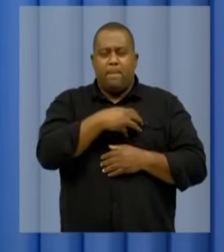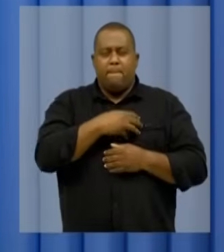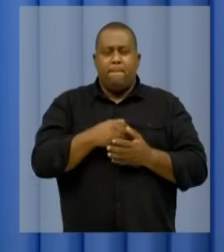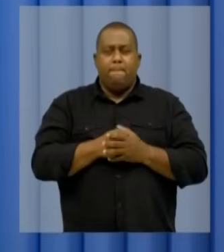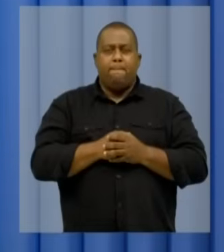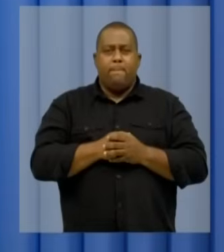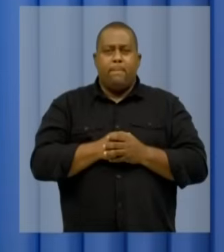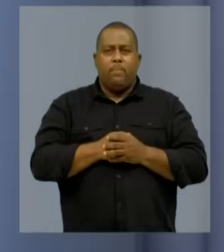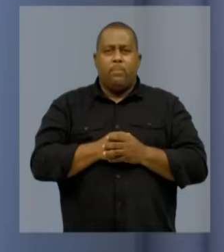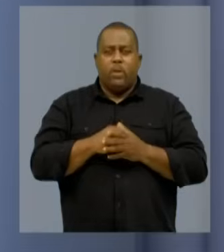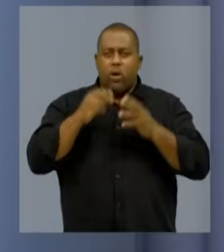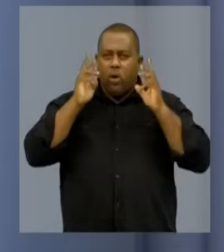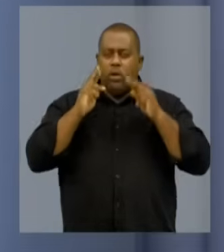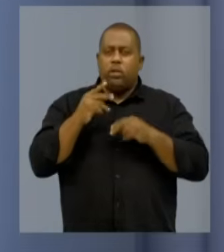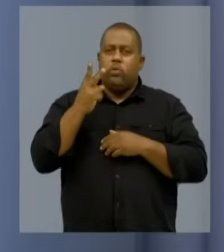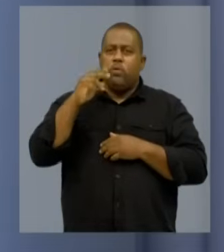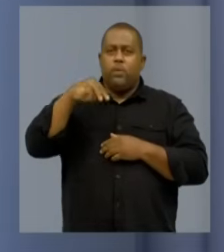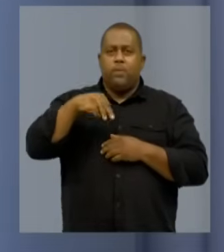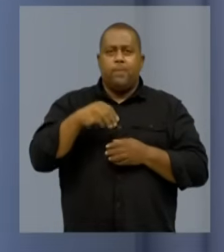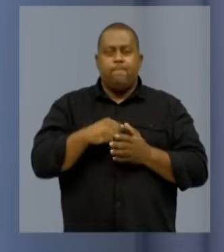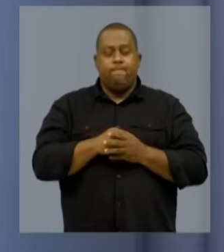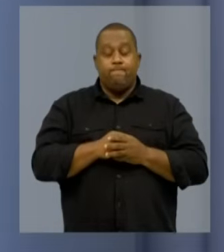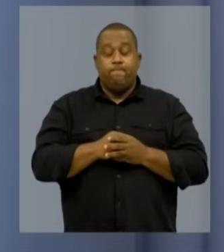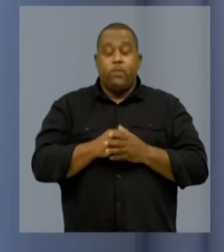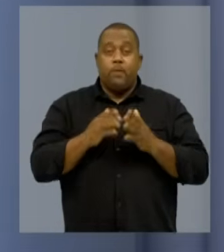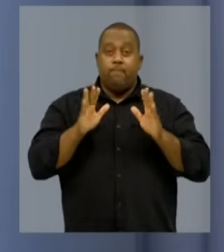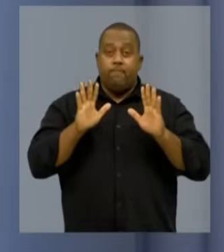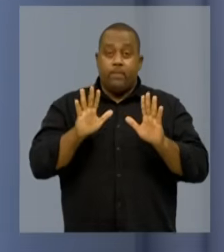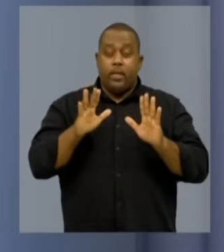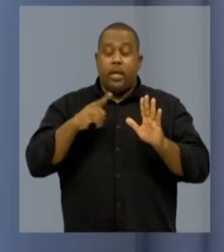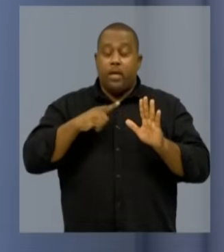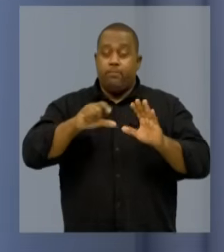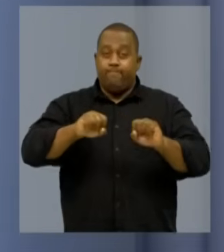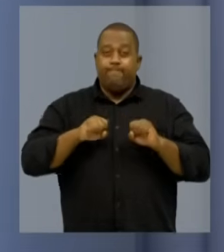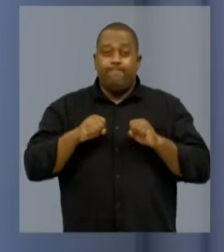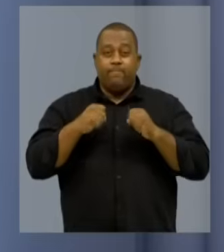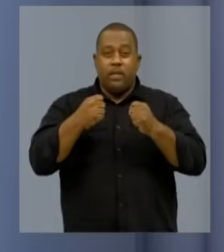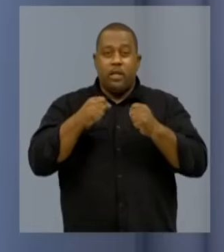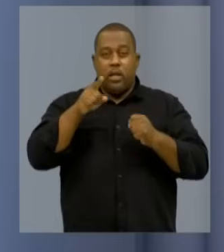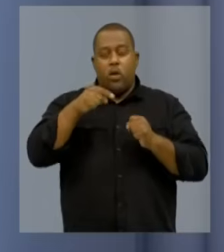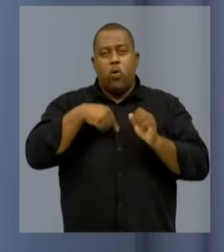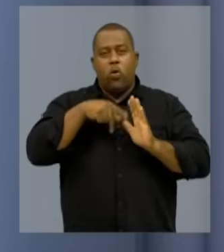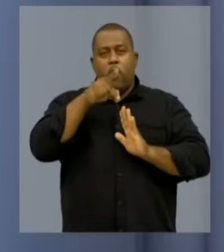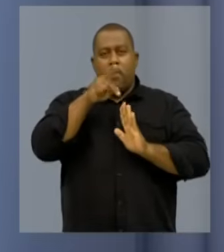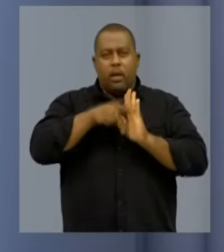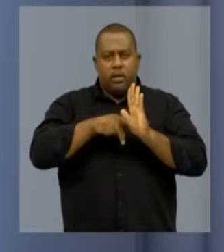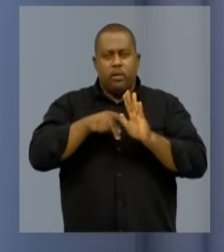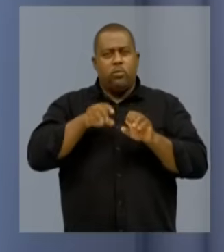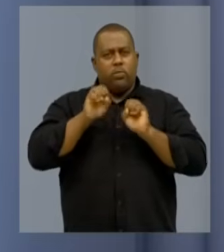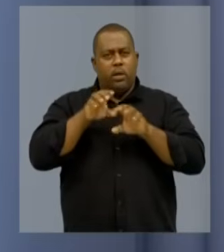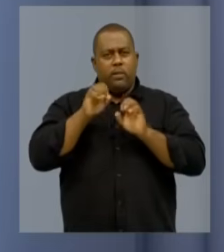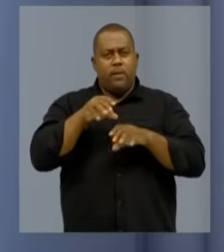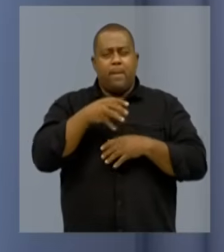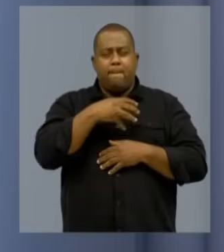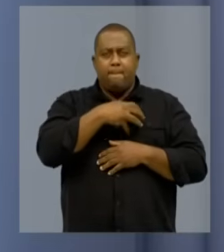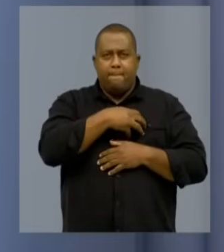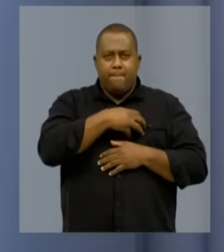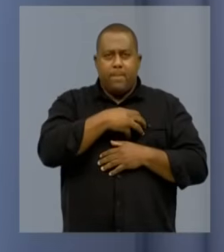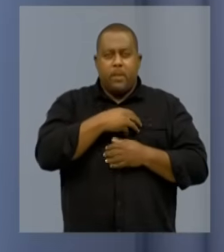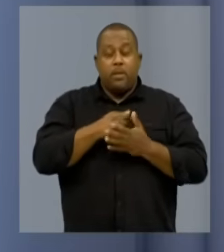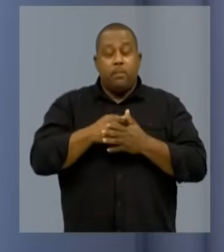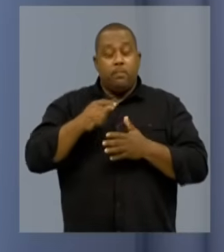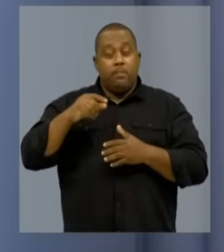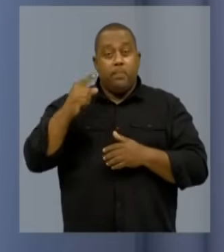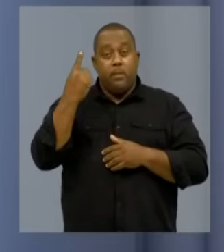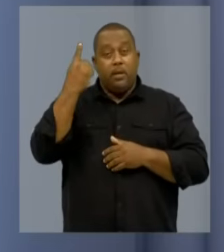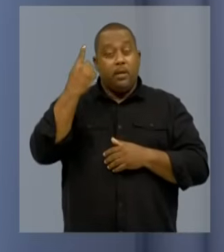2 minutos. Olha, eu tenho defendido aqui um projeto para a educação da Bahia que passa, sobretudo,